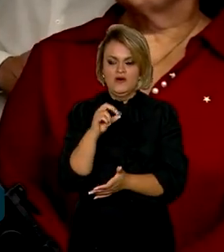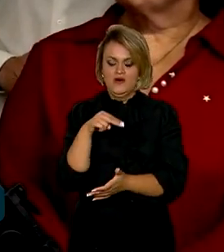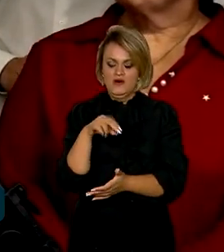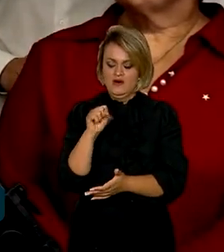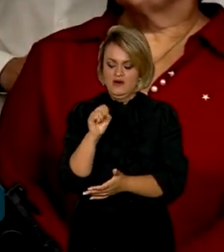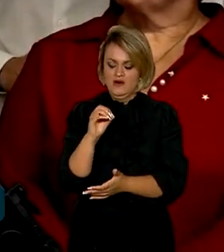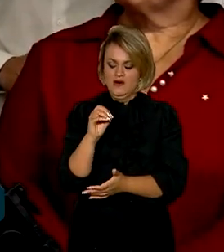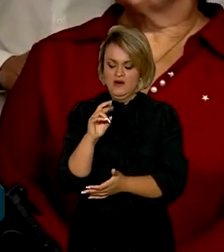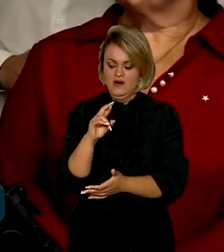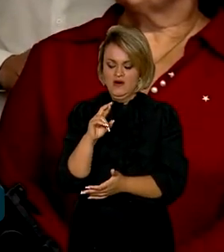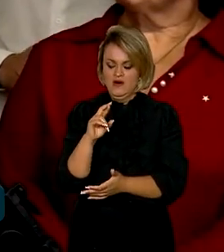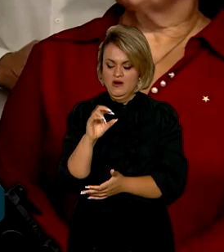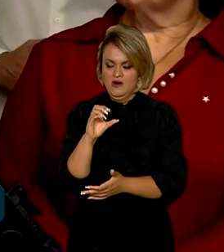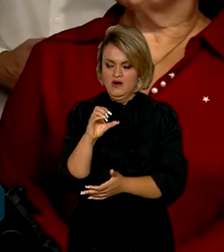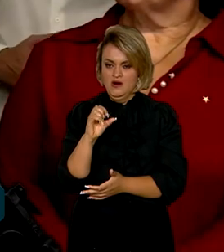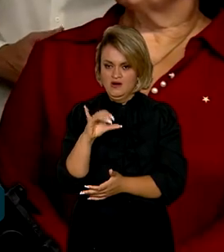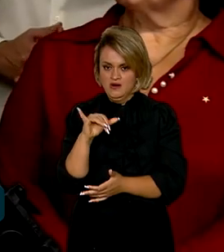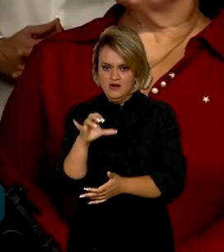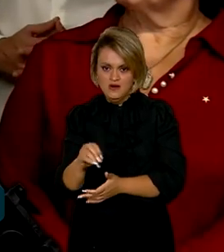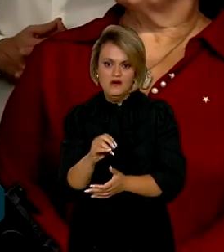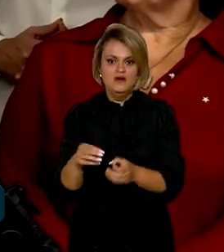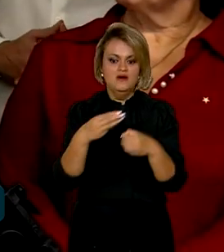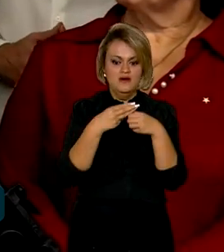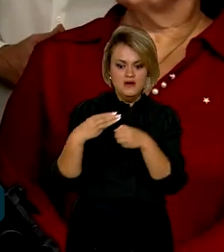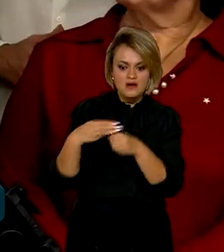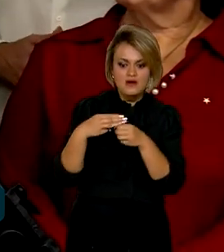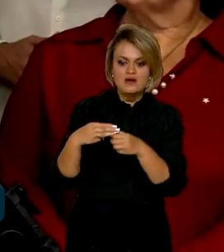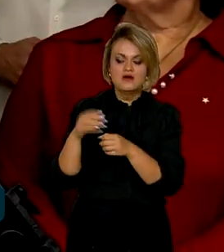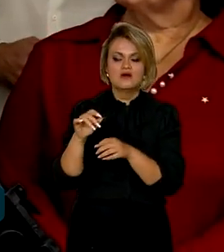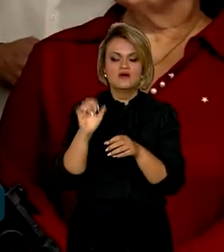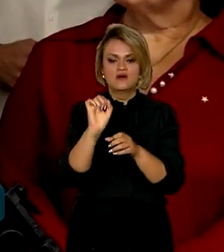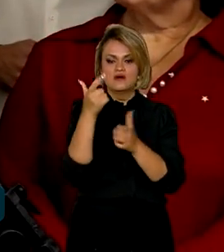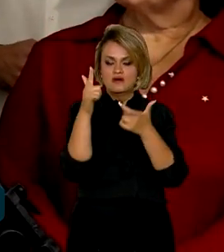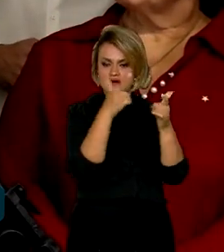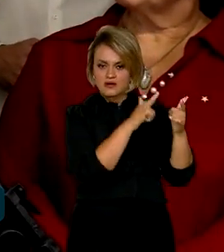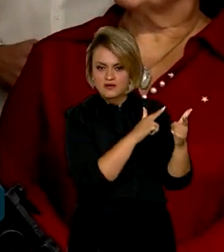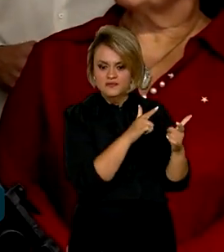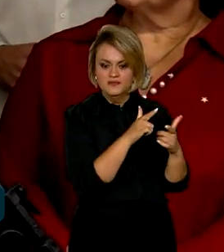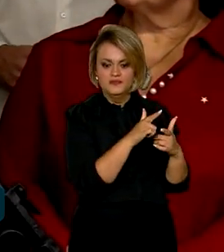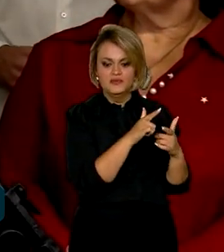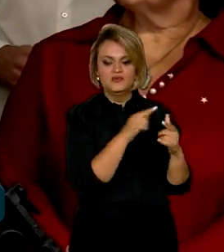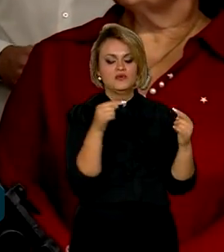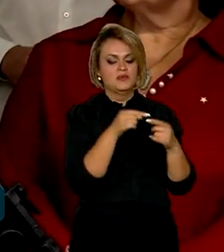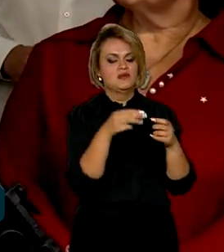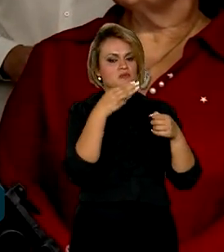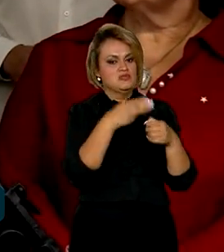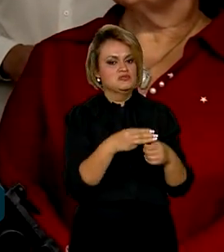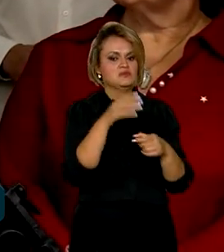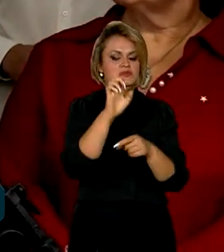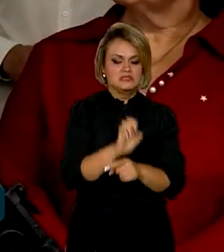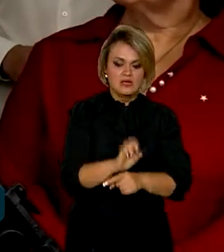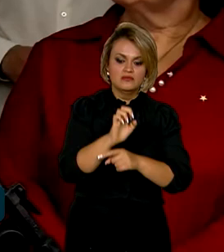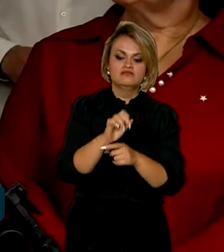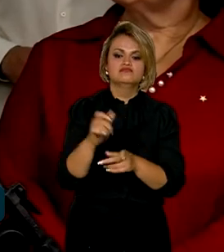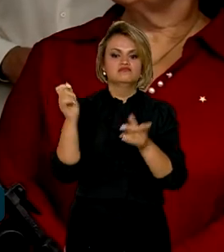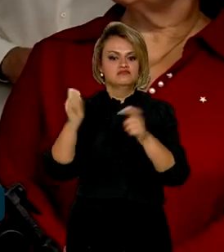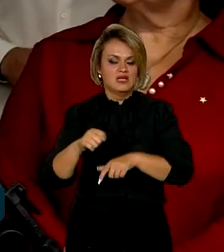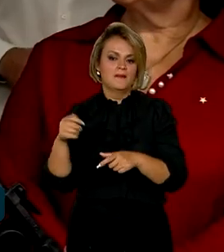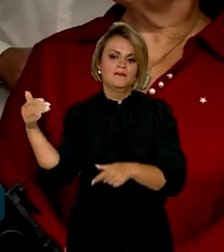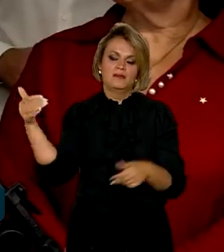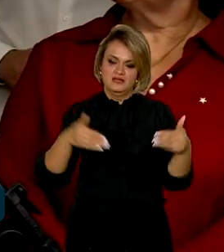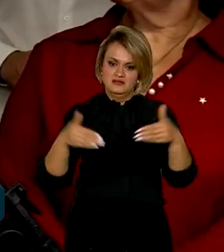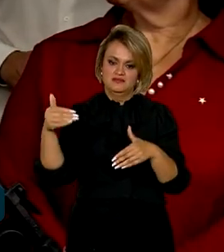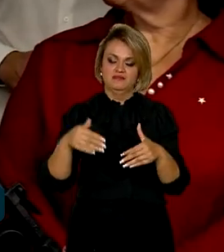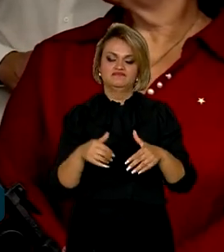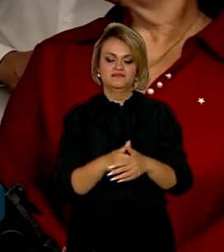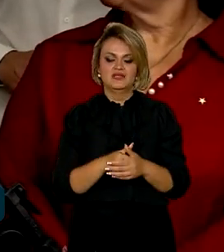consórcios municipais ou consórcios interfederativos que envolvem município e estado possam participar